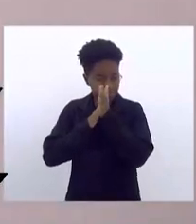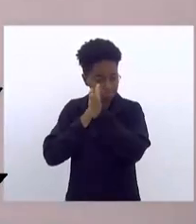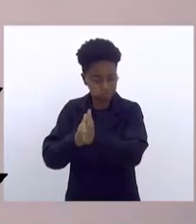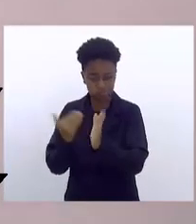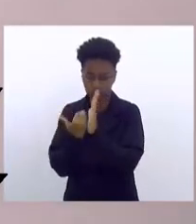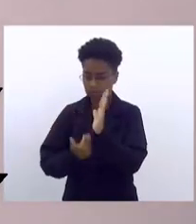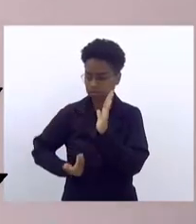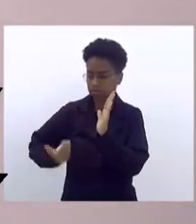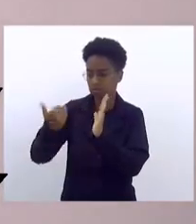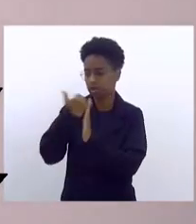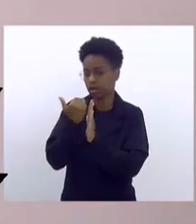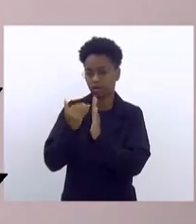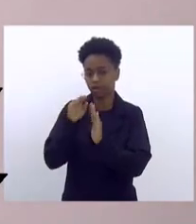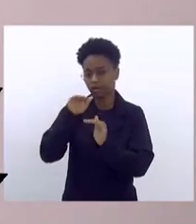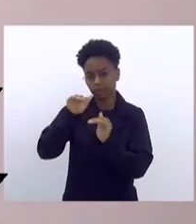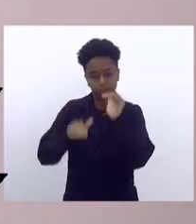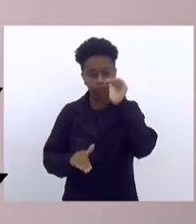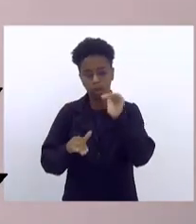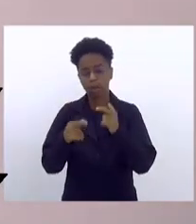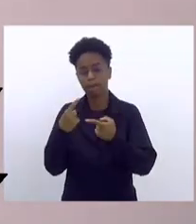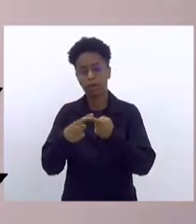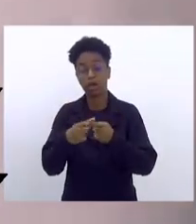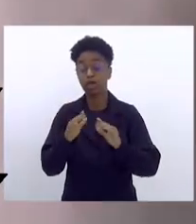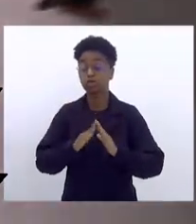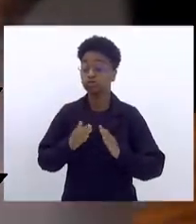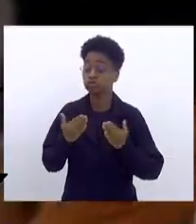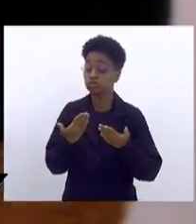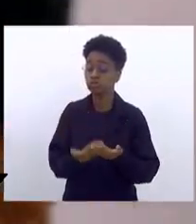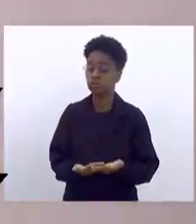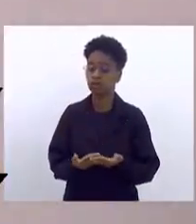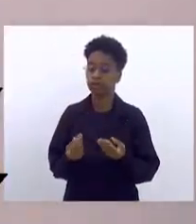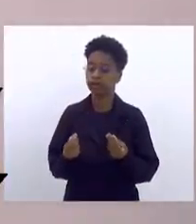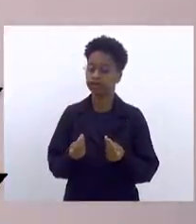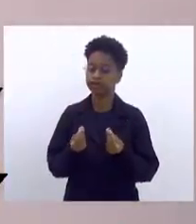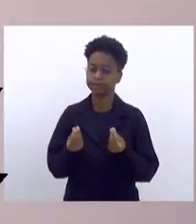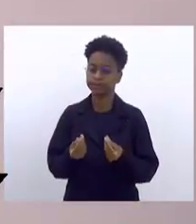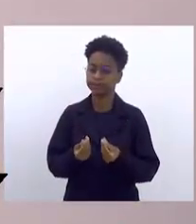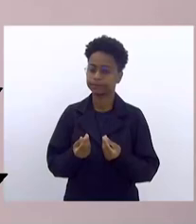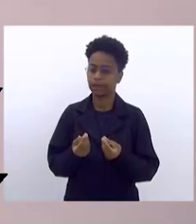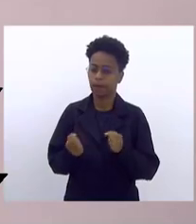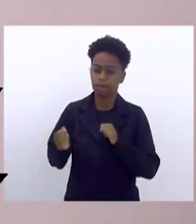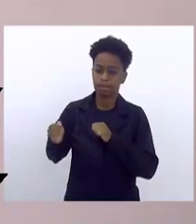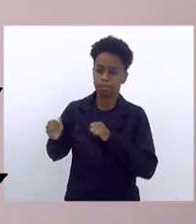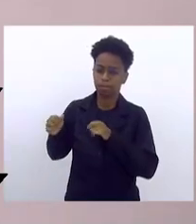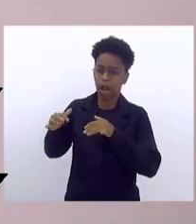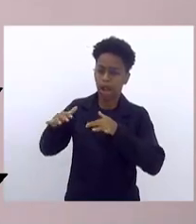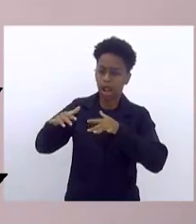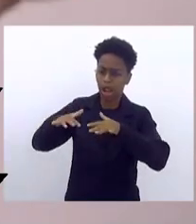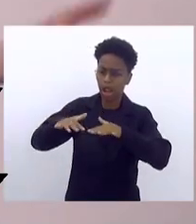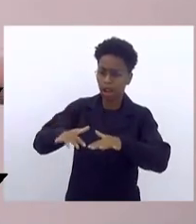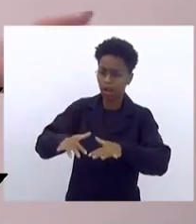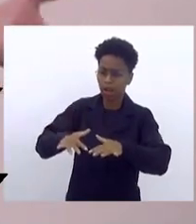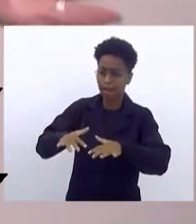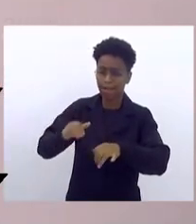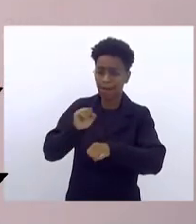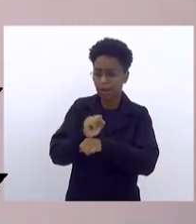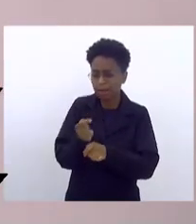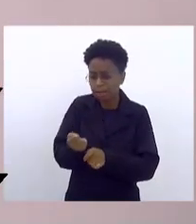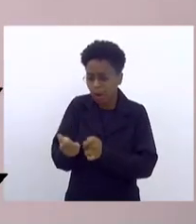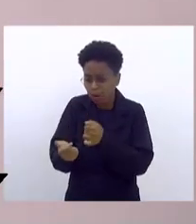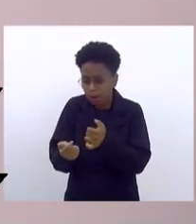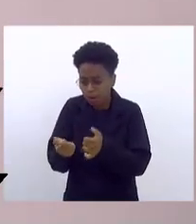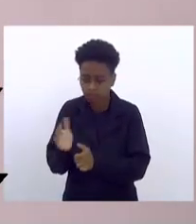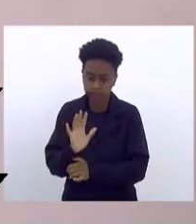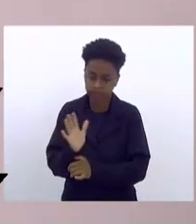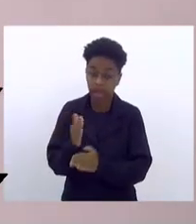maior à medida em que a escola se massifica deixa de ser para poucos e vai se